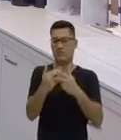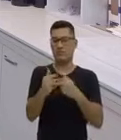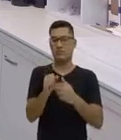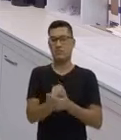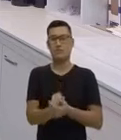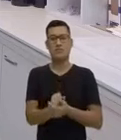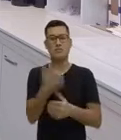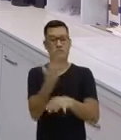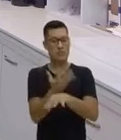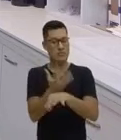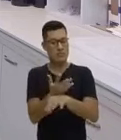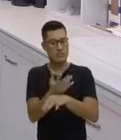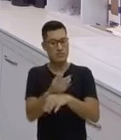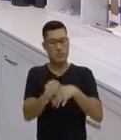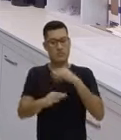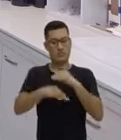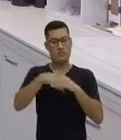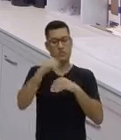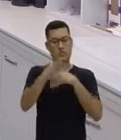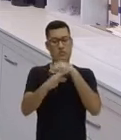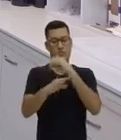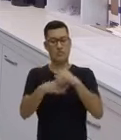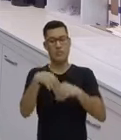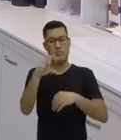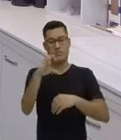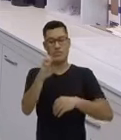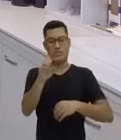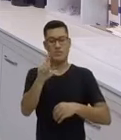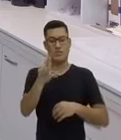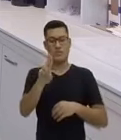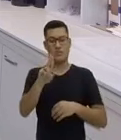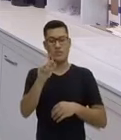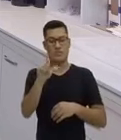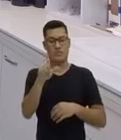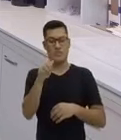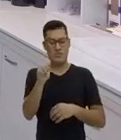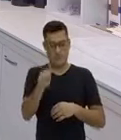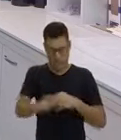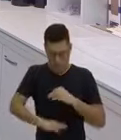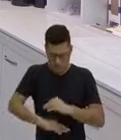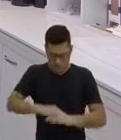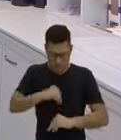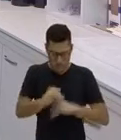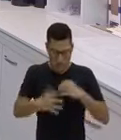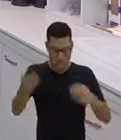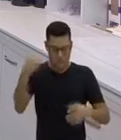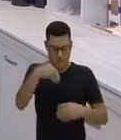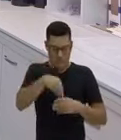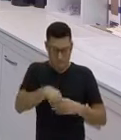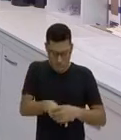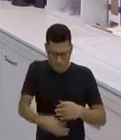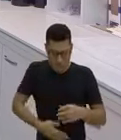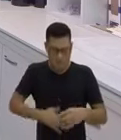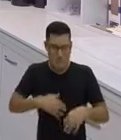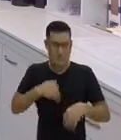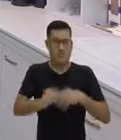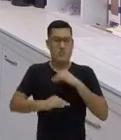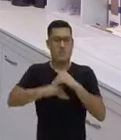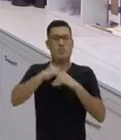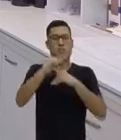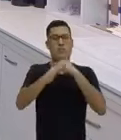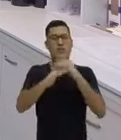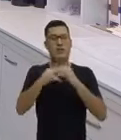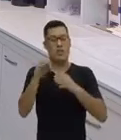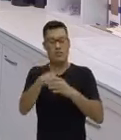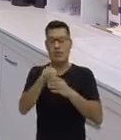produção de células, né? Como as células vão aumentando dentro do nosso corpo, não é isso? O que vai estar acontecendo? Tirando um pouquinho aí da